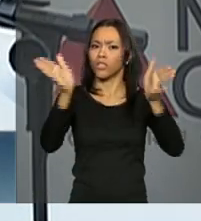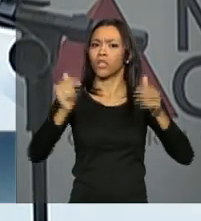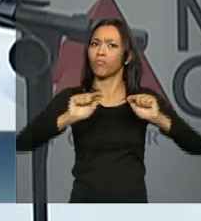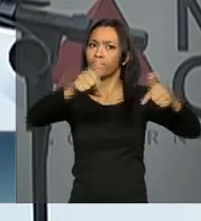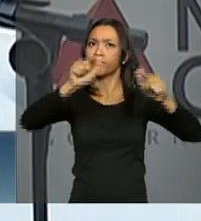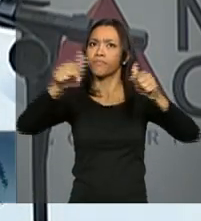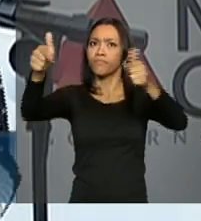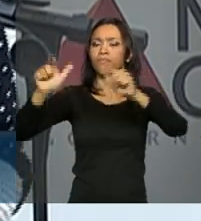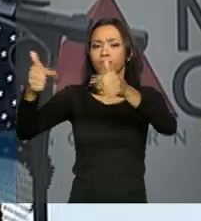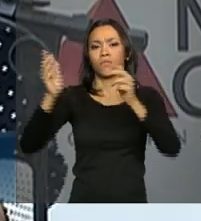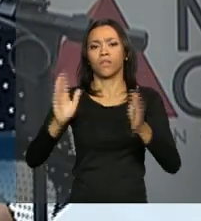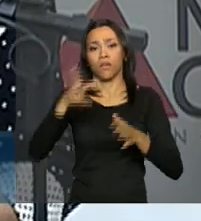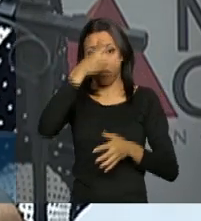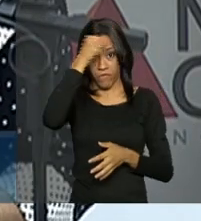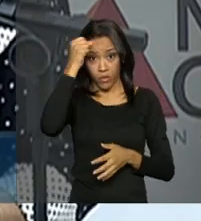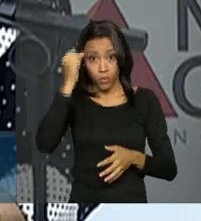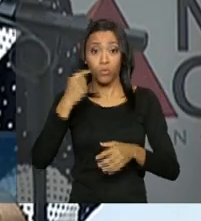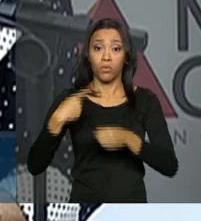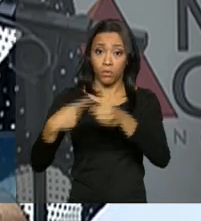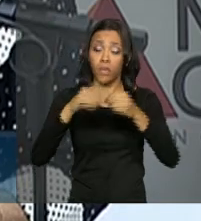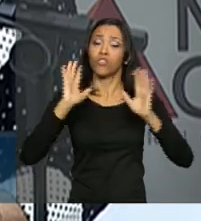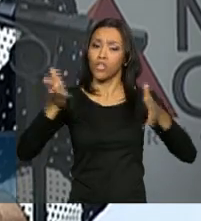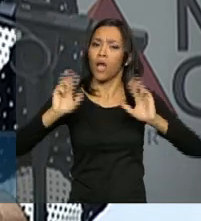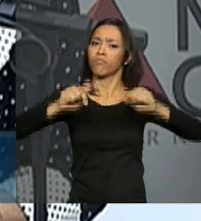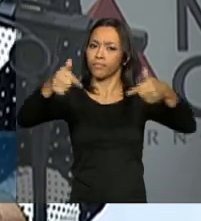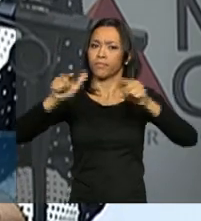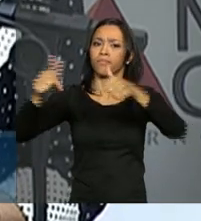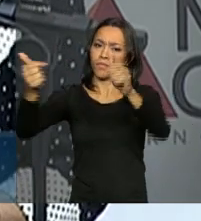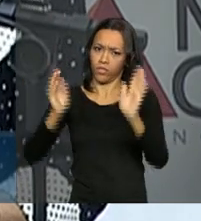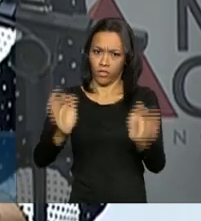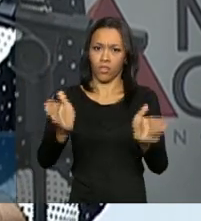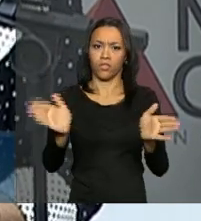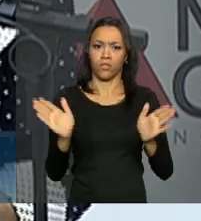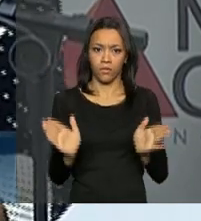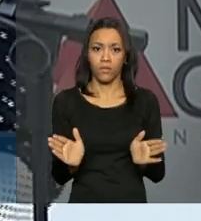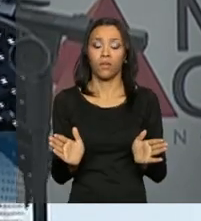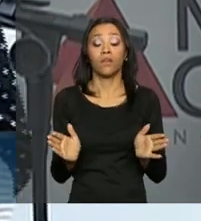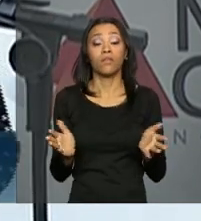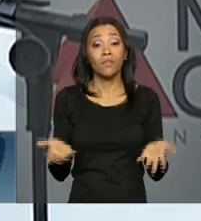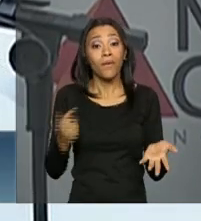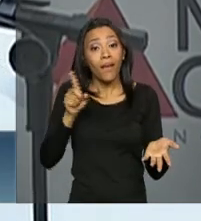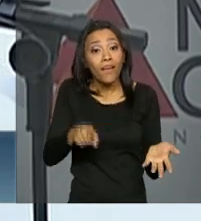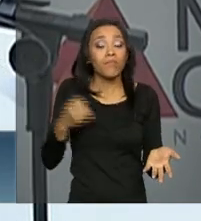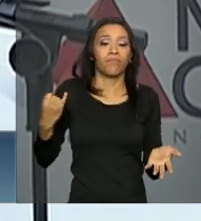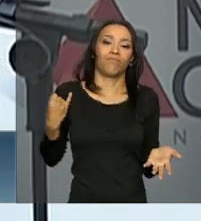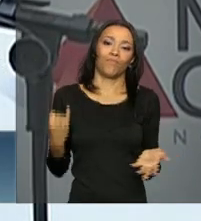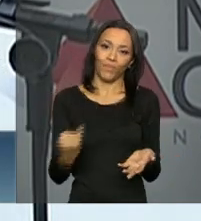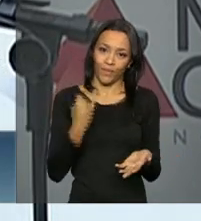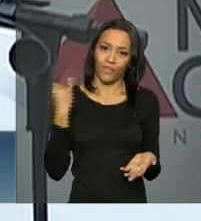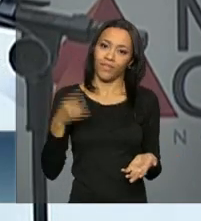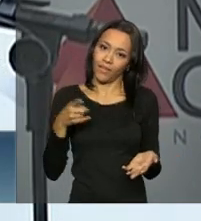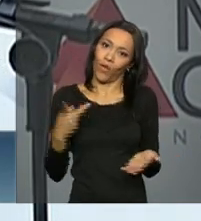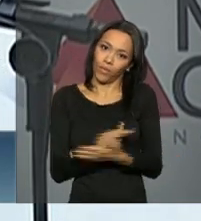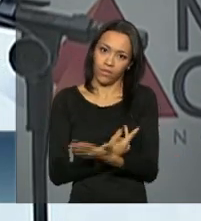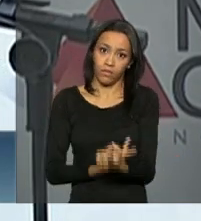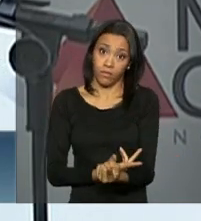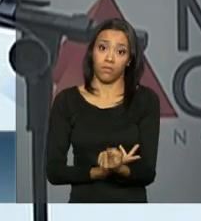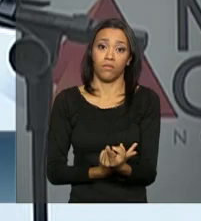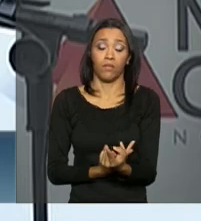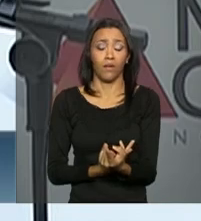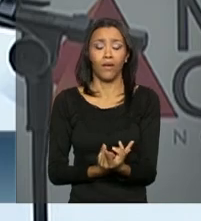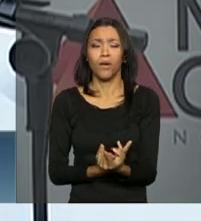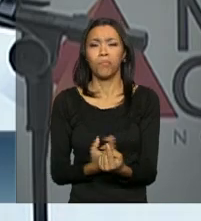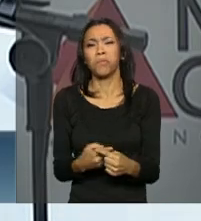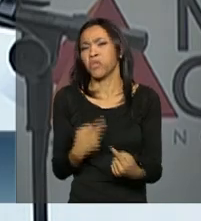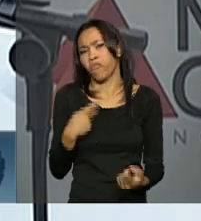movimentando, prefeituras já estão se movimentando, e é muito importante que isso ocorra. Agora, por que eu estou